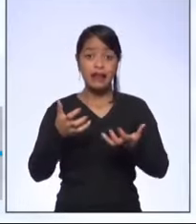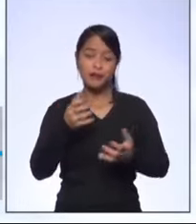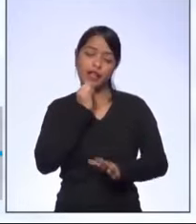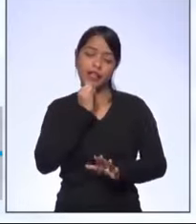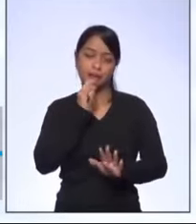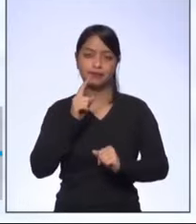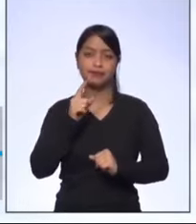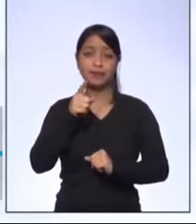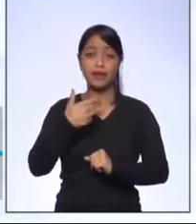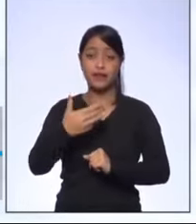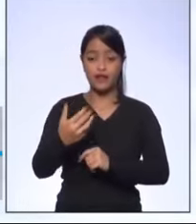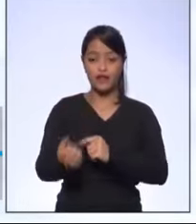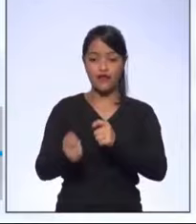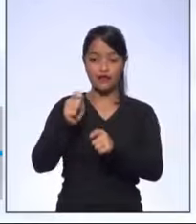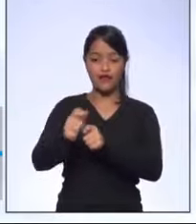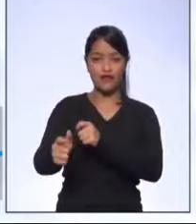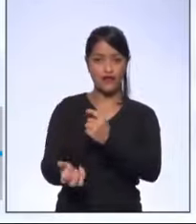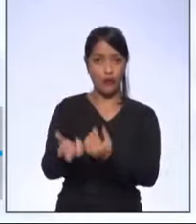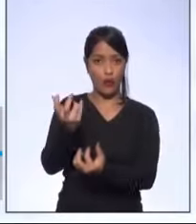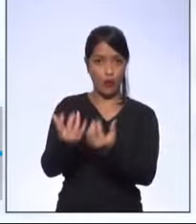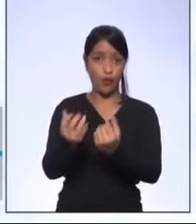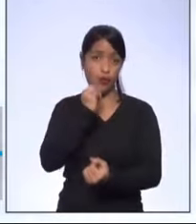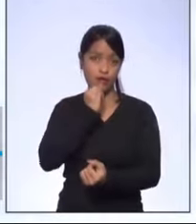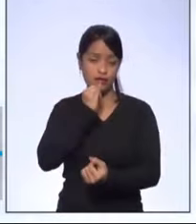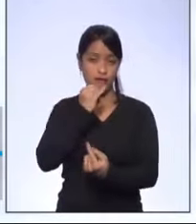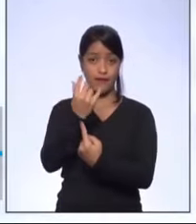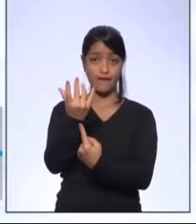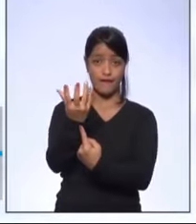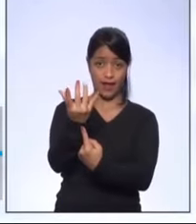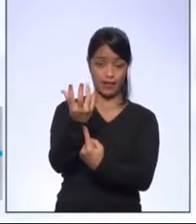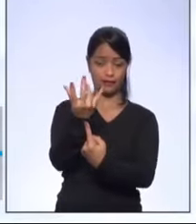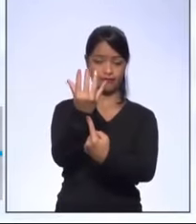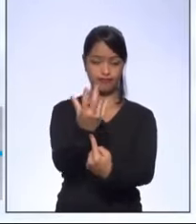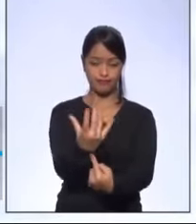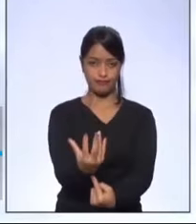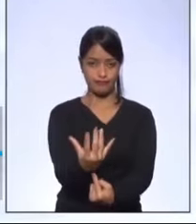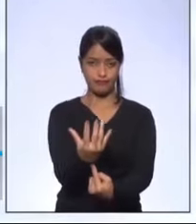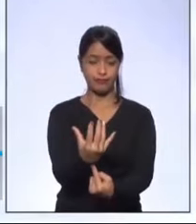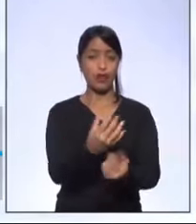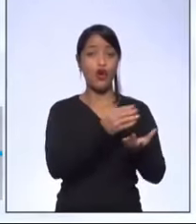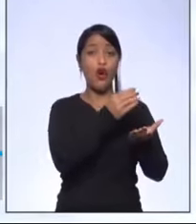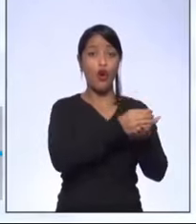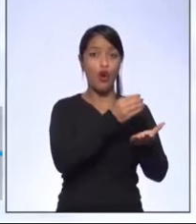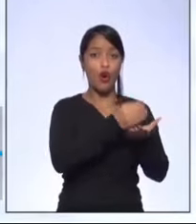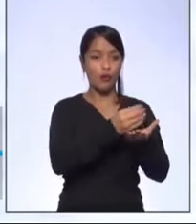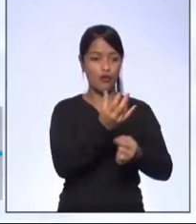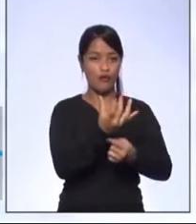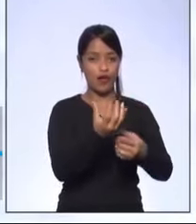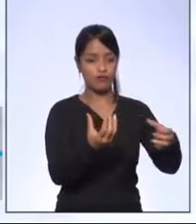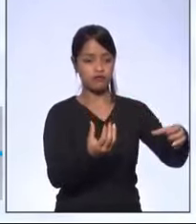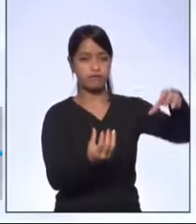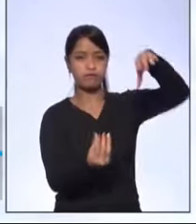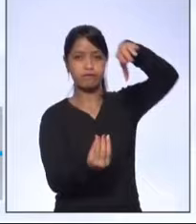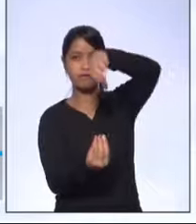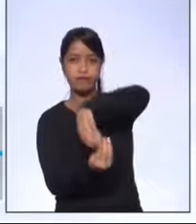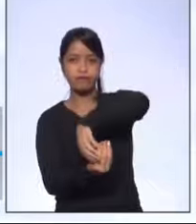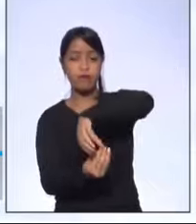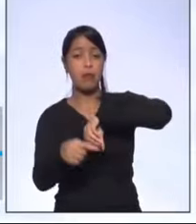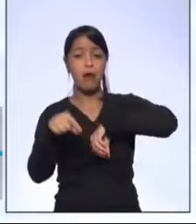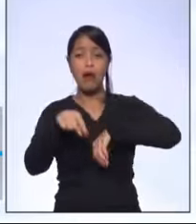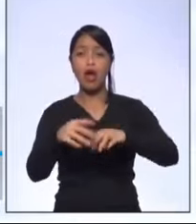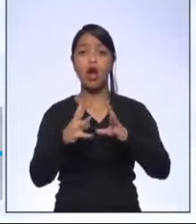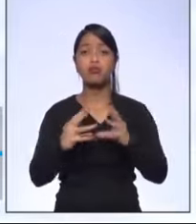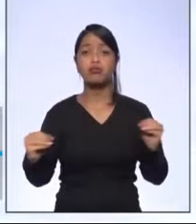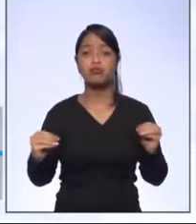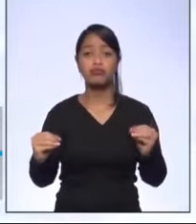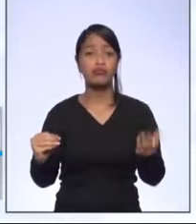vela, você acende a vela. Se você colocar um copo em cima, acabou o oxigênio, a chama se apaga. Eu não consigo queimar nada,